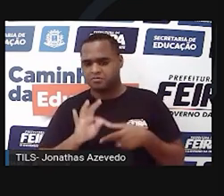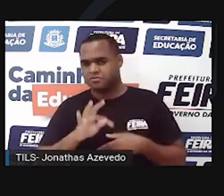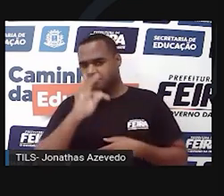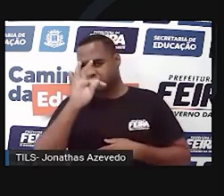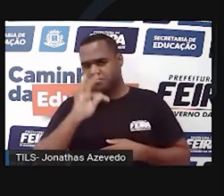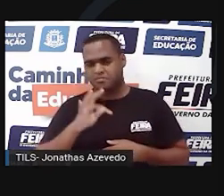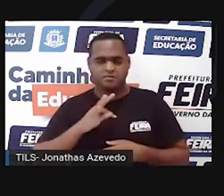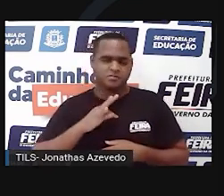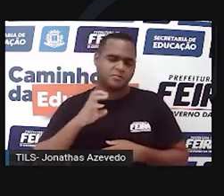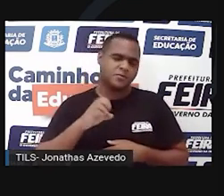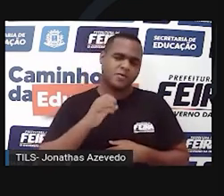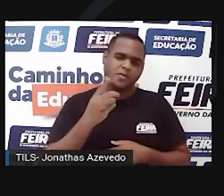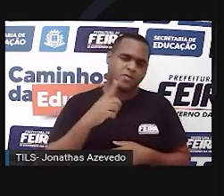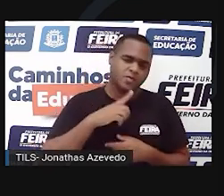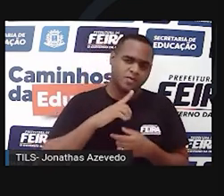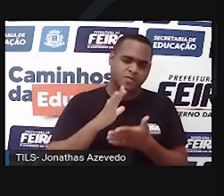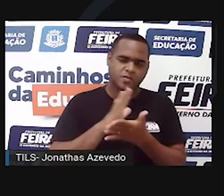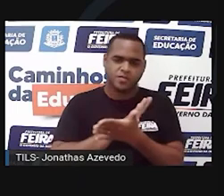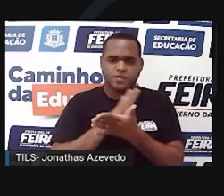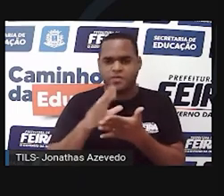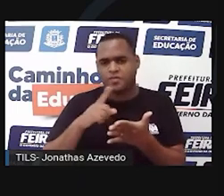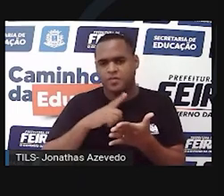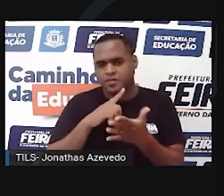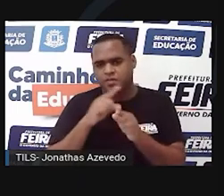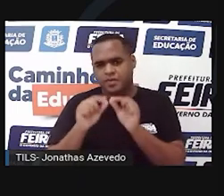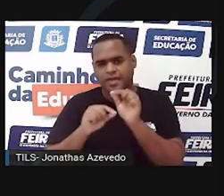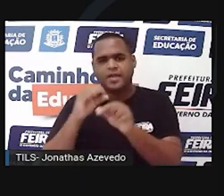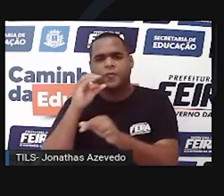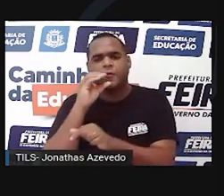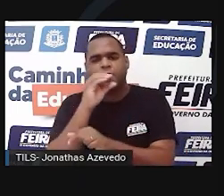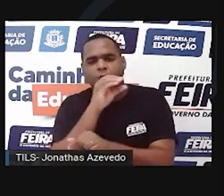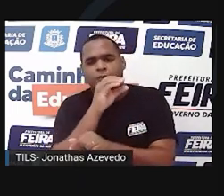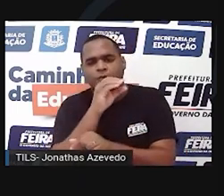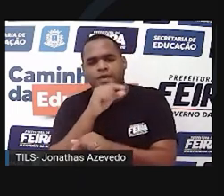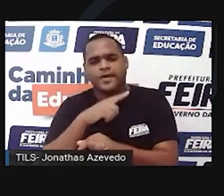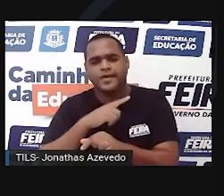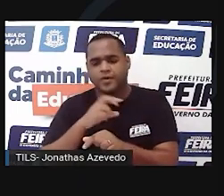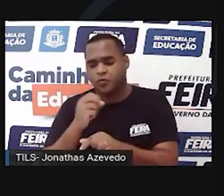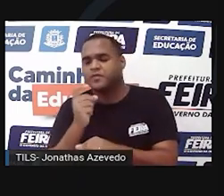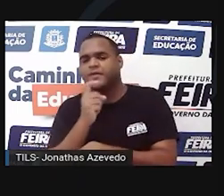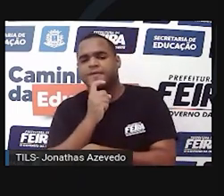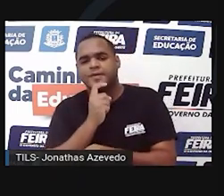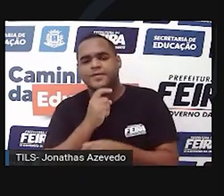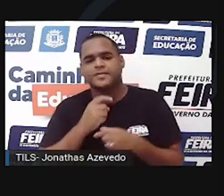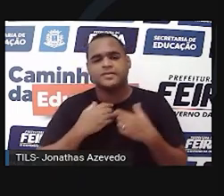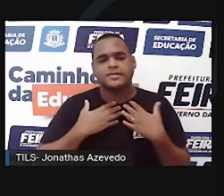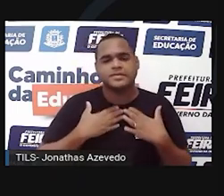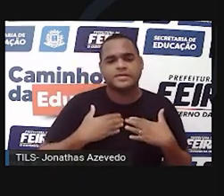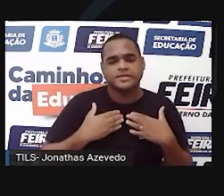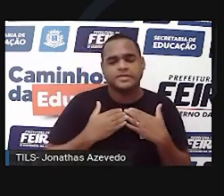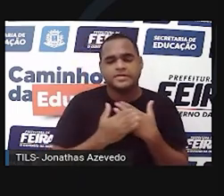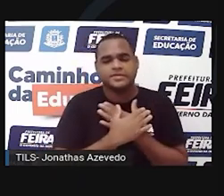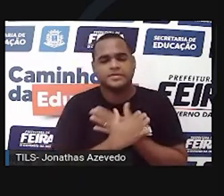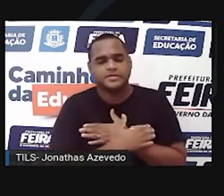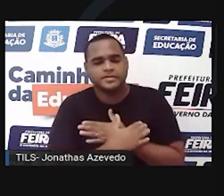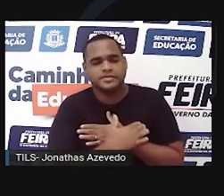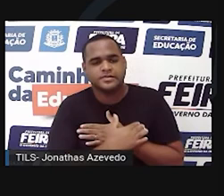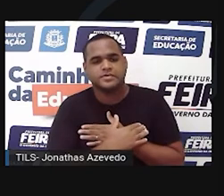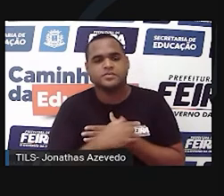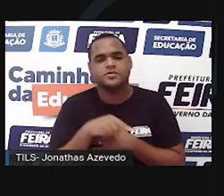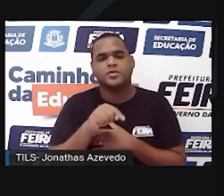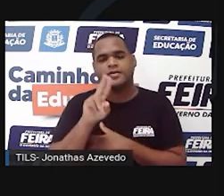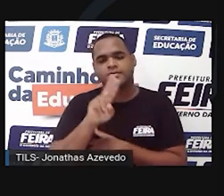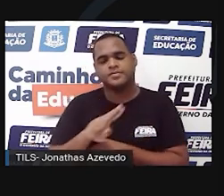seja, algo para saber quando está quente ou quando está frio? Sim, nós utilizamos o